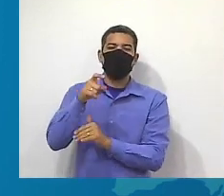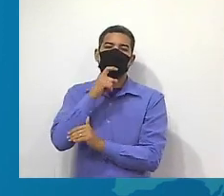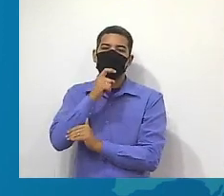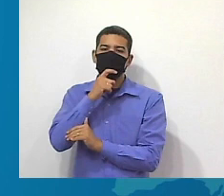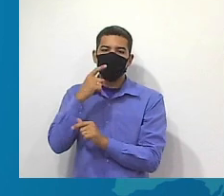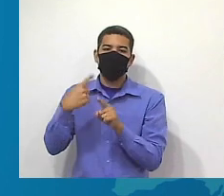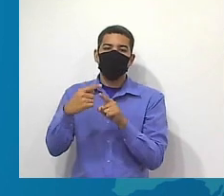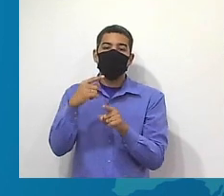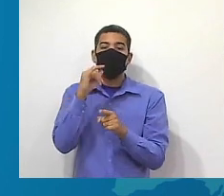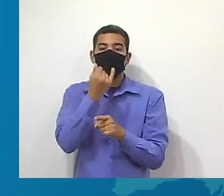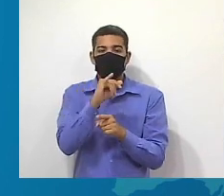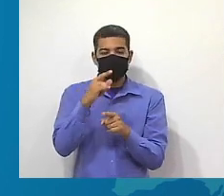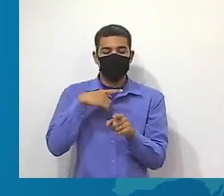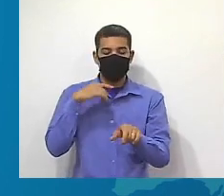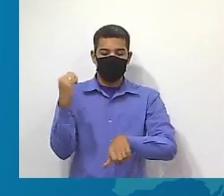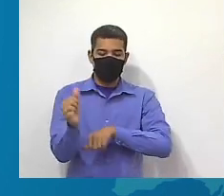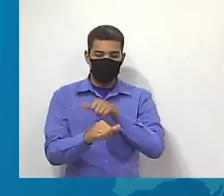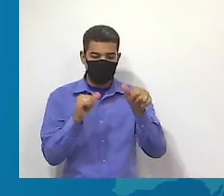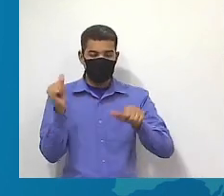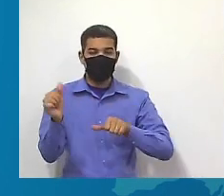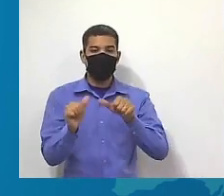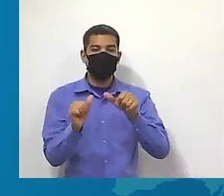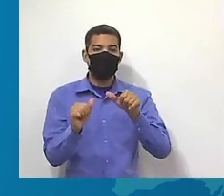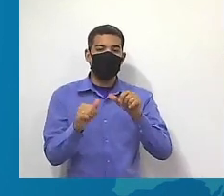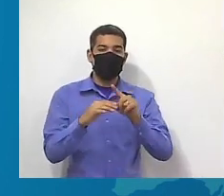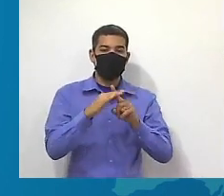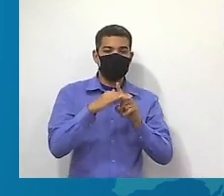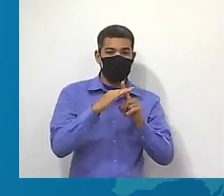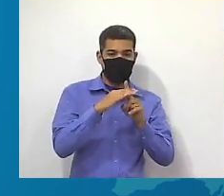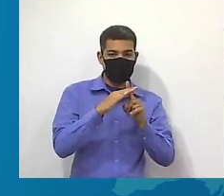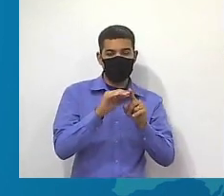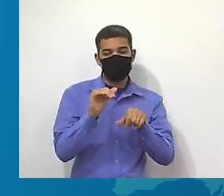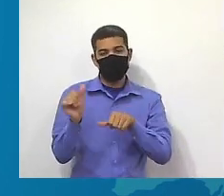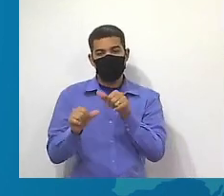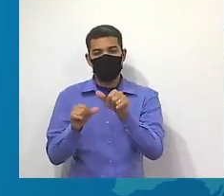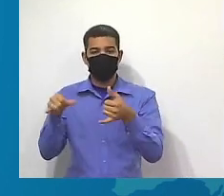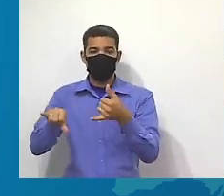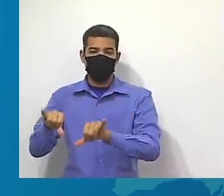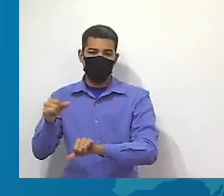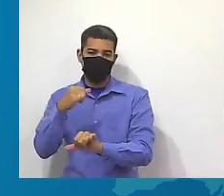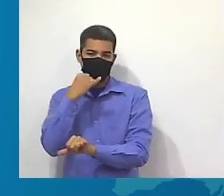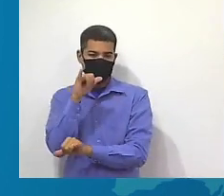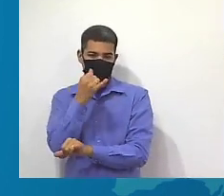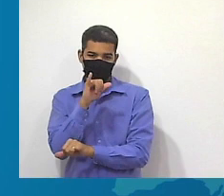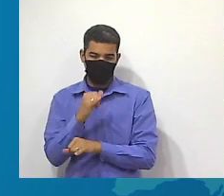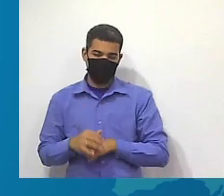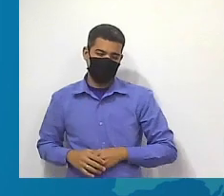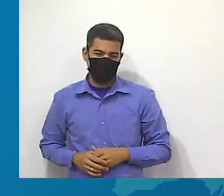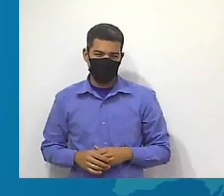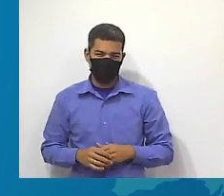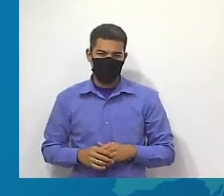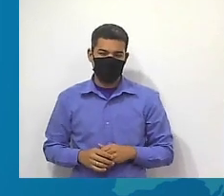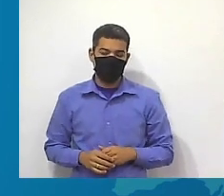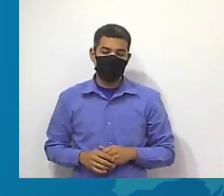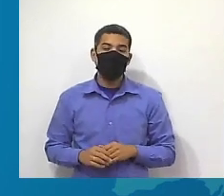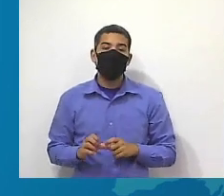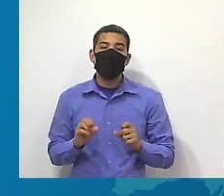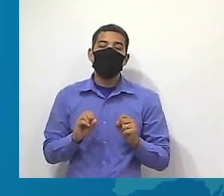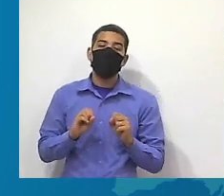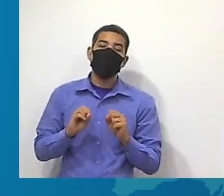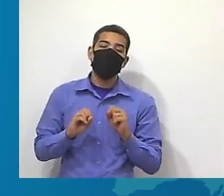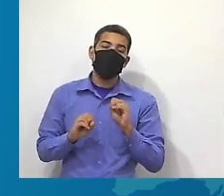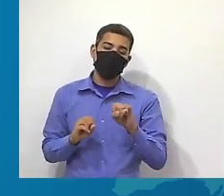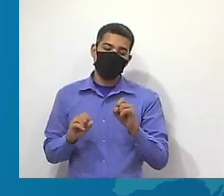energia está sendo convertida de térmica em energia química. Se eu tiver o contrário, como